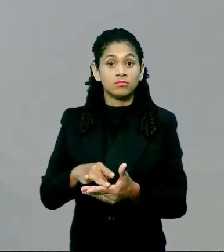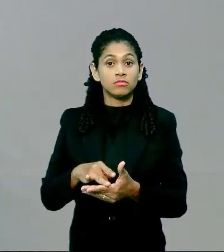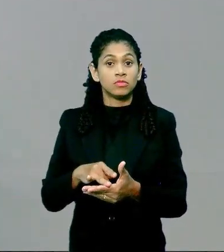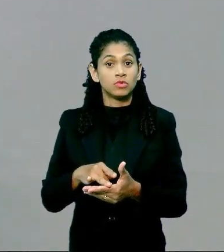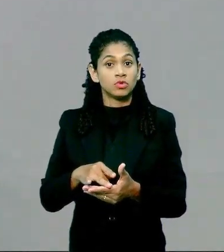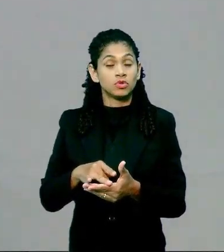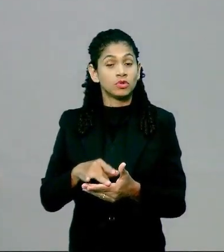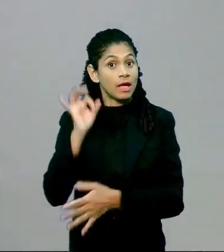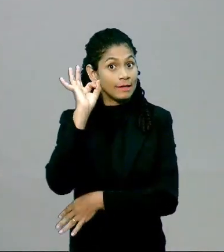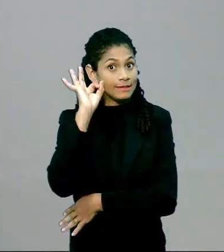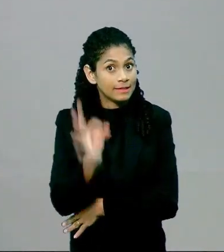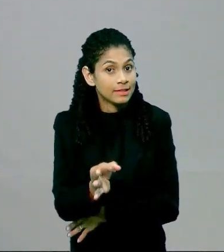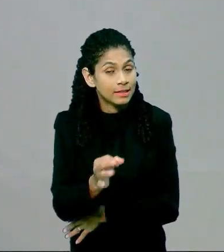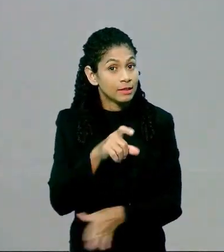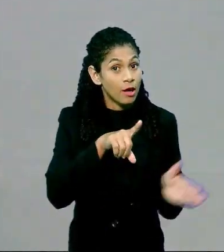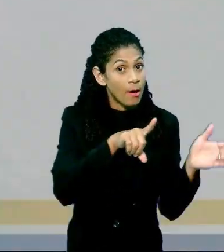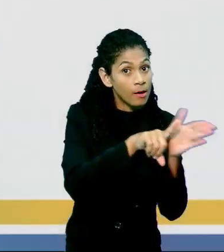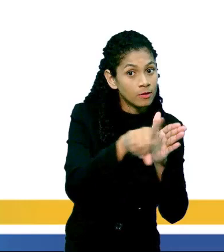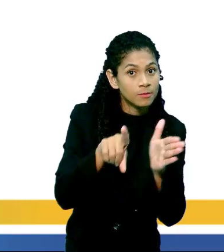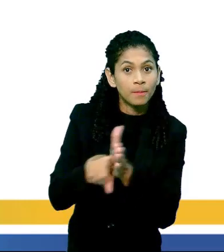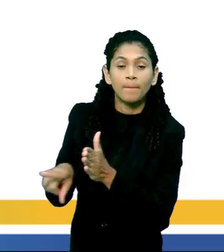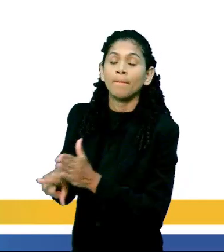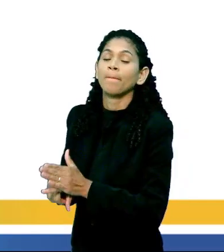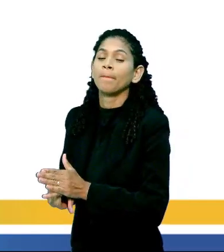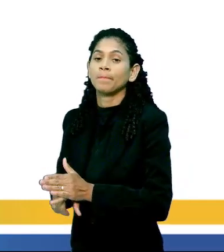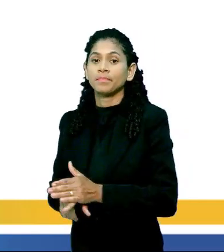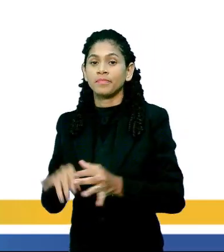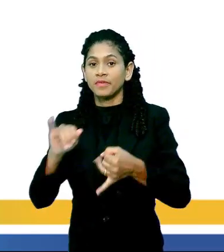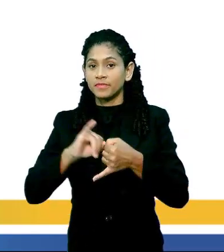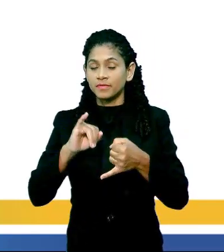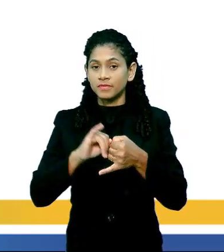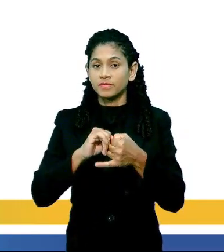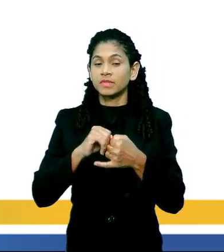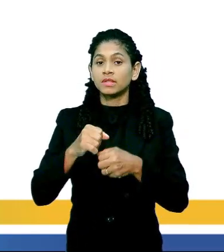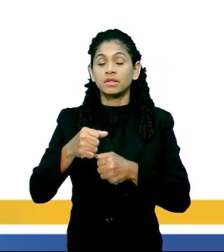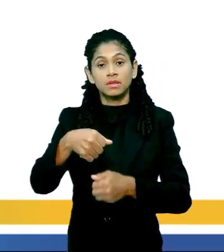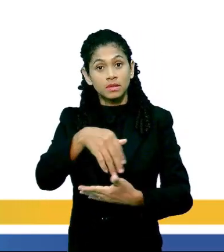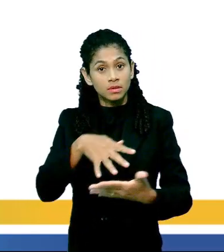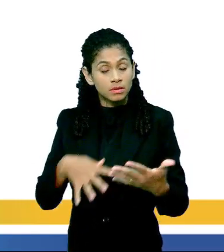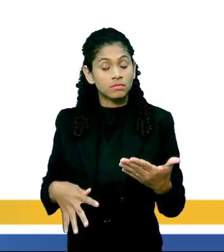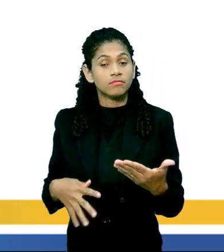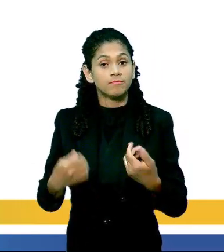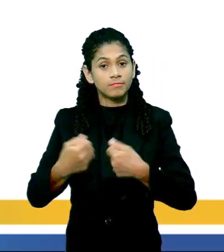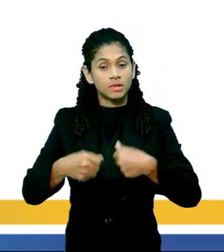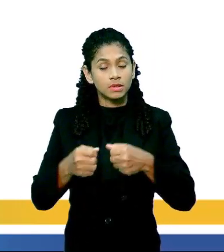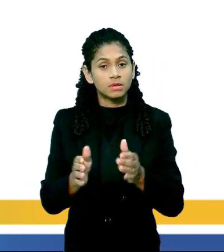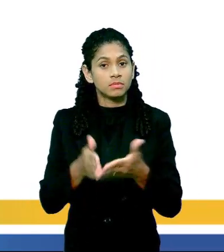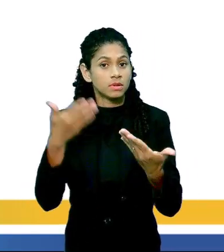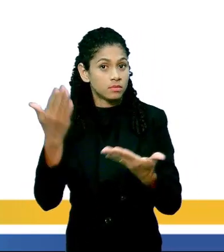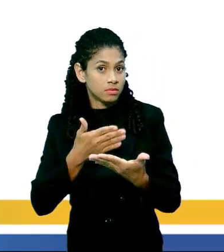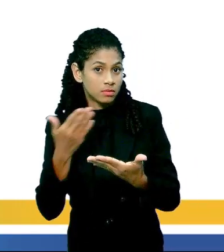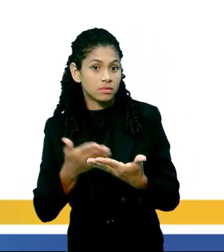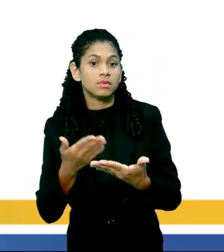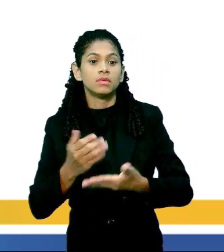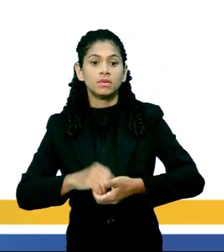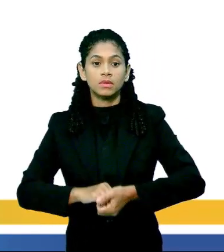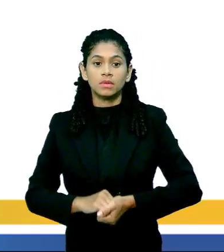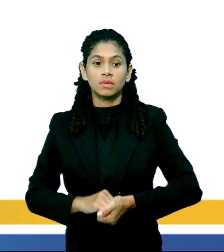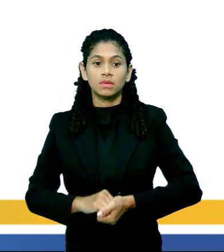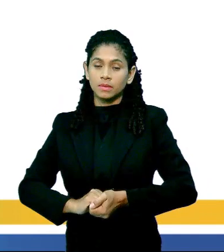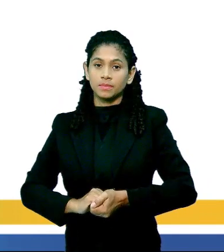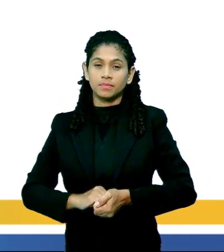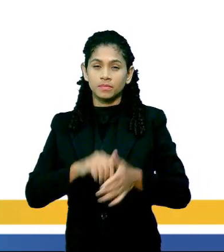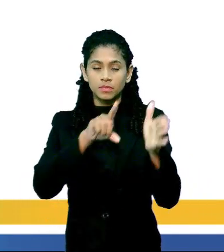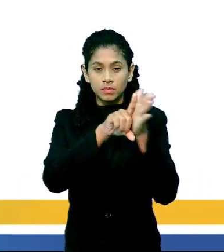questões, porque, claro que vem exercício. E para fazer o exercício, você vai poder acompanhar utilizando o seu livro. É só pegar aí, a gente vai